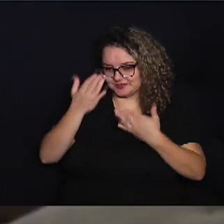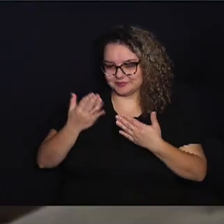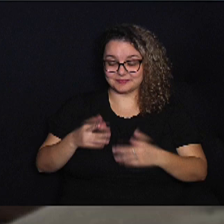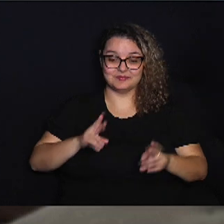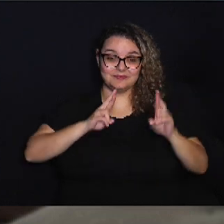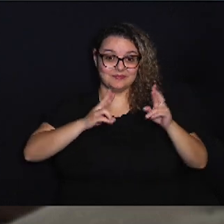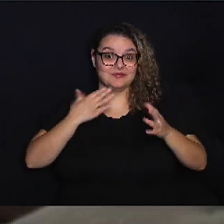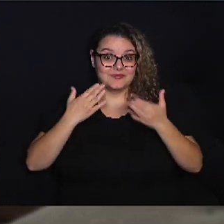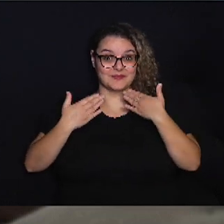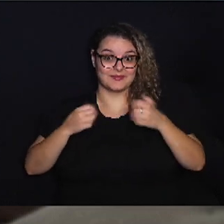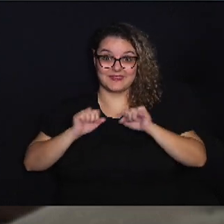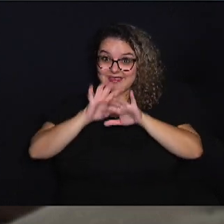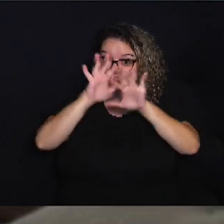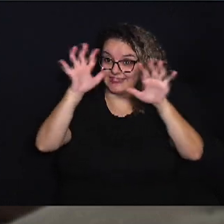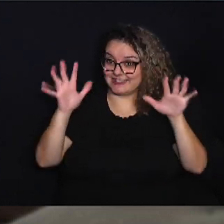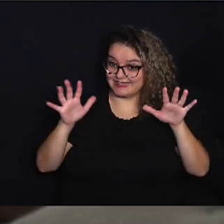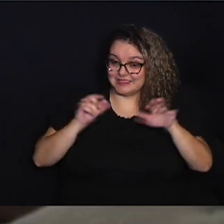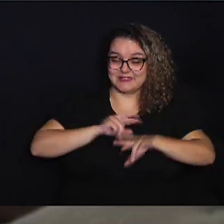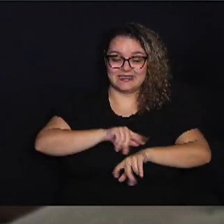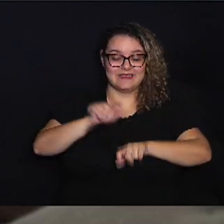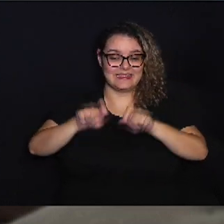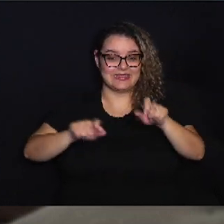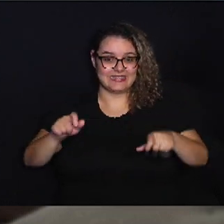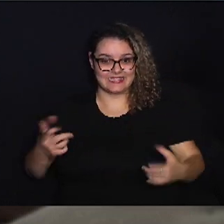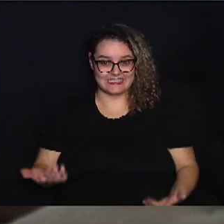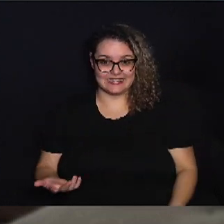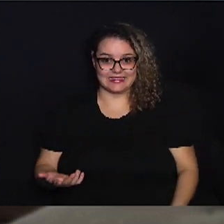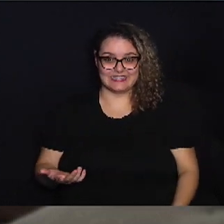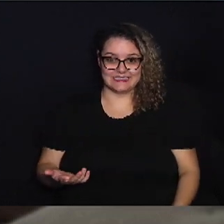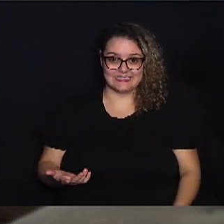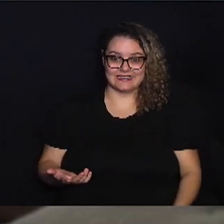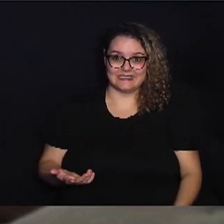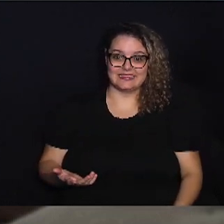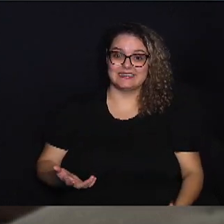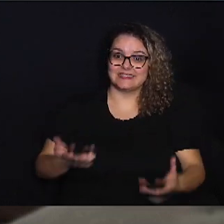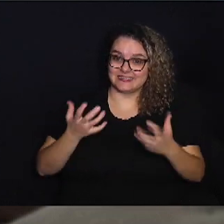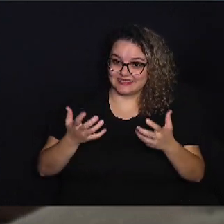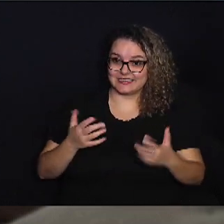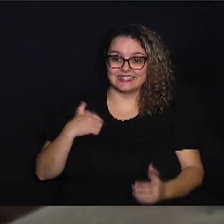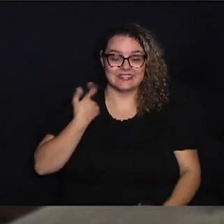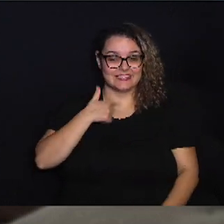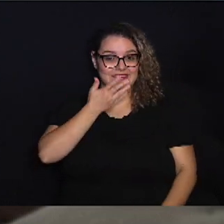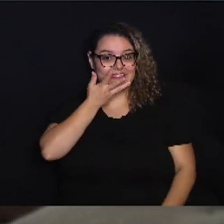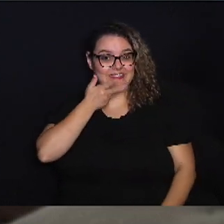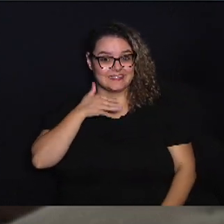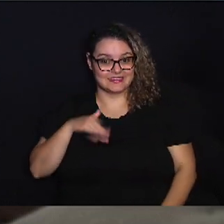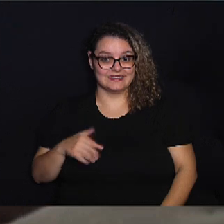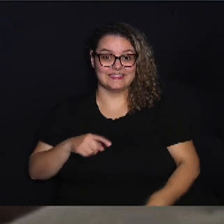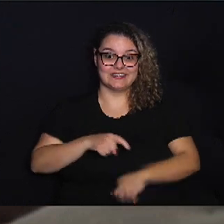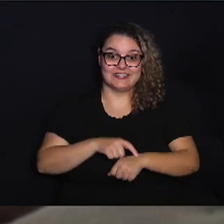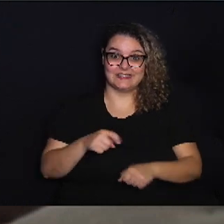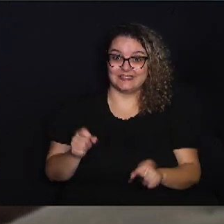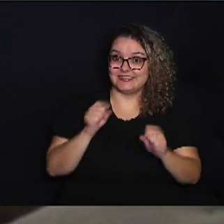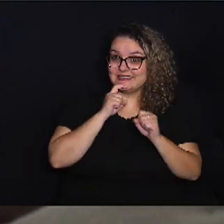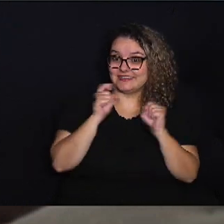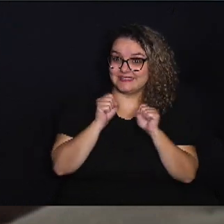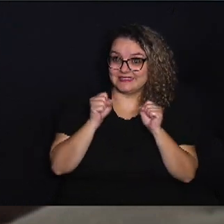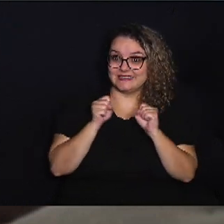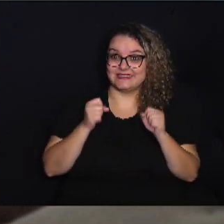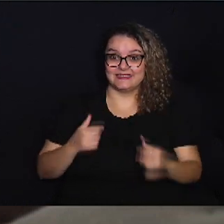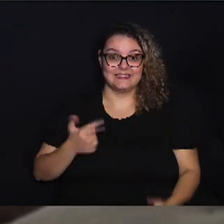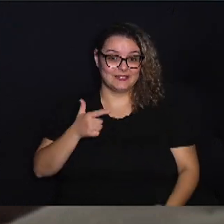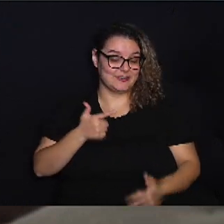tenha sido elucidativa para muitas pessoas e quero que as nossas crianças passem aí esse tempo do inverno bem sem